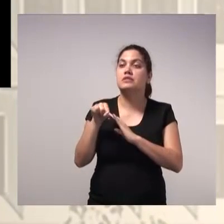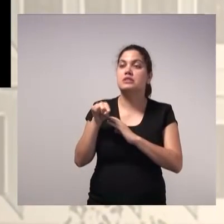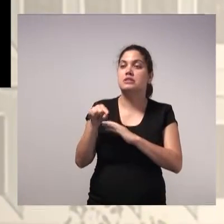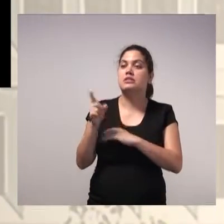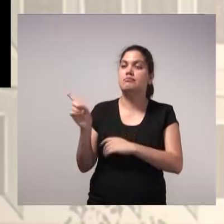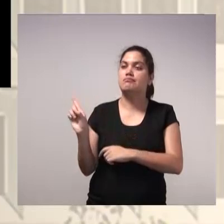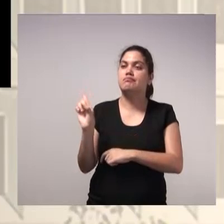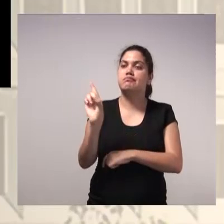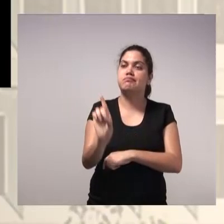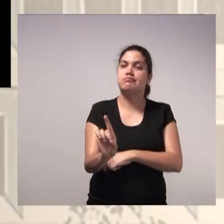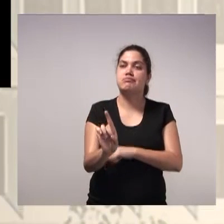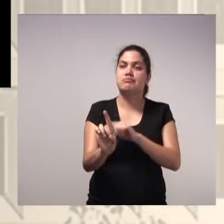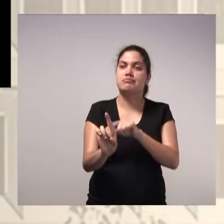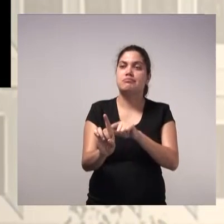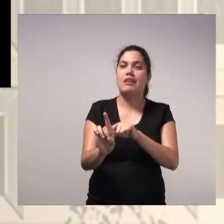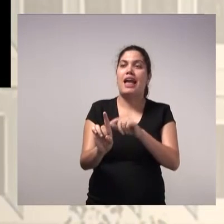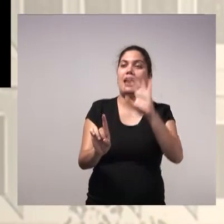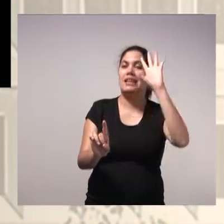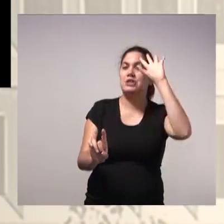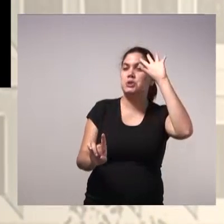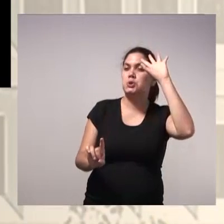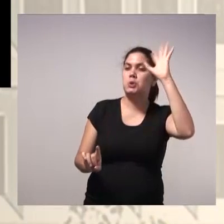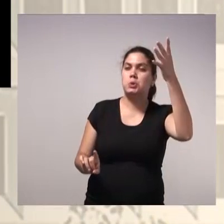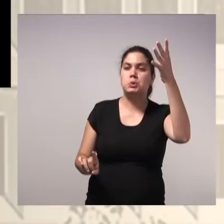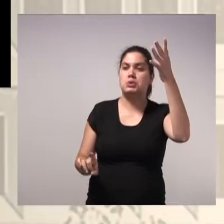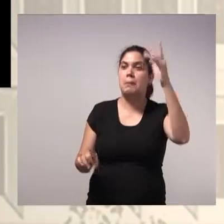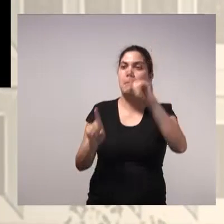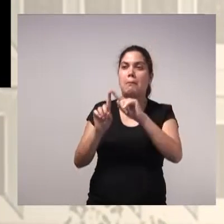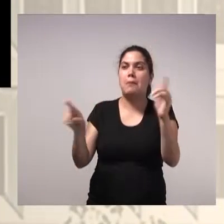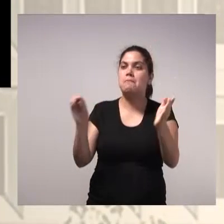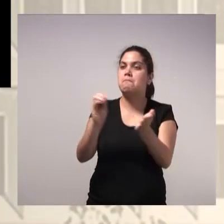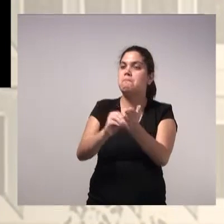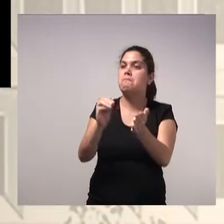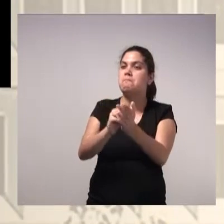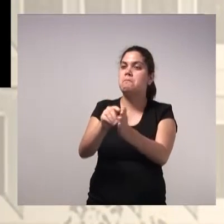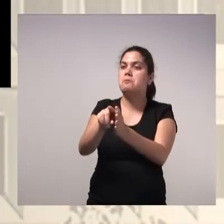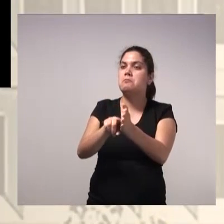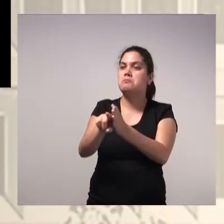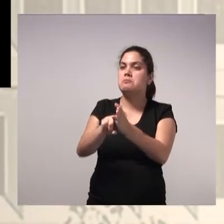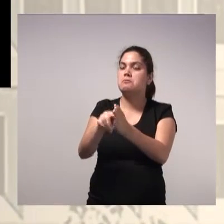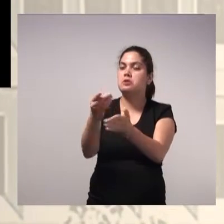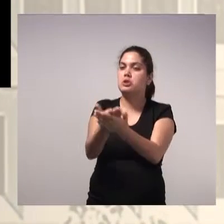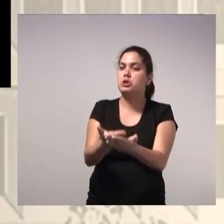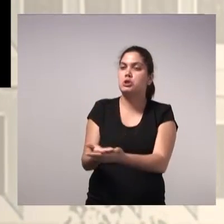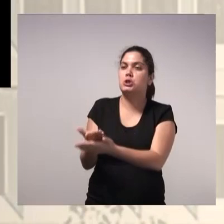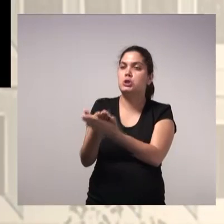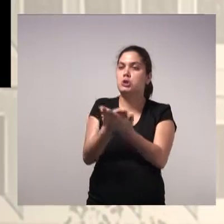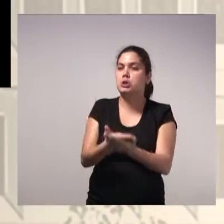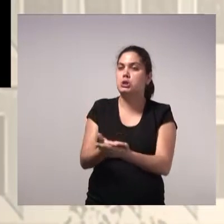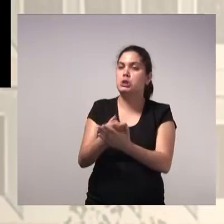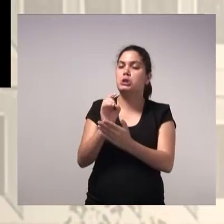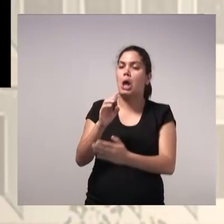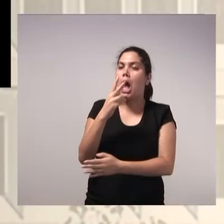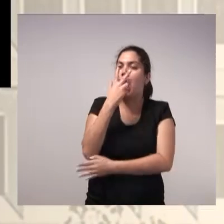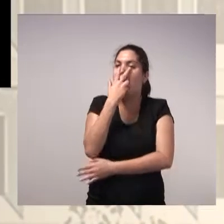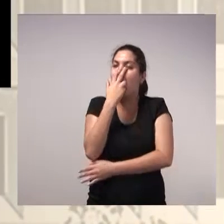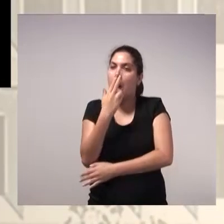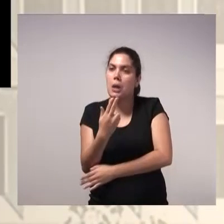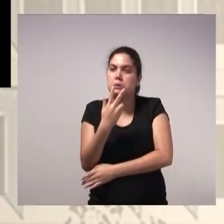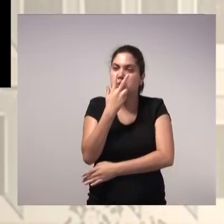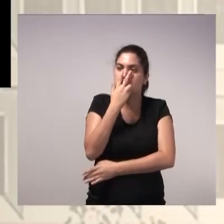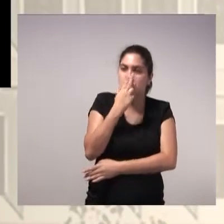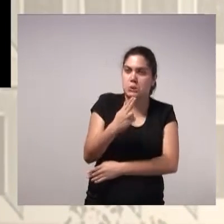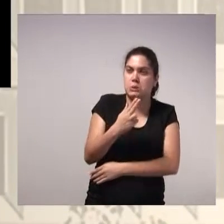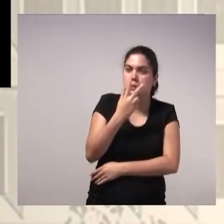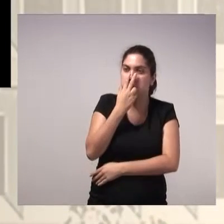numa solução sem fazer um estudo empírico que seja dessa